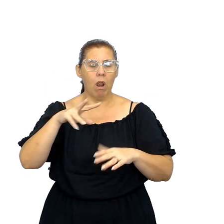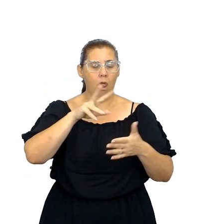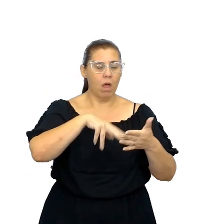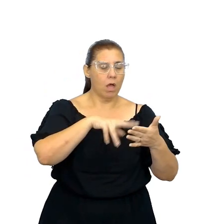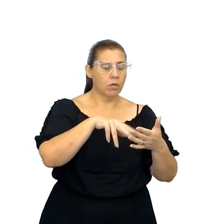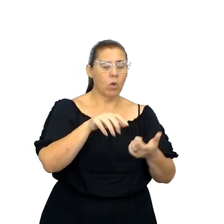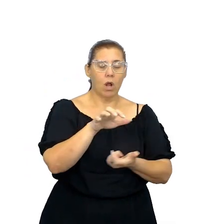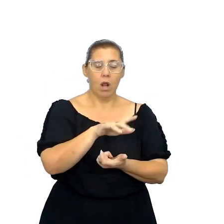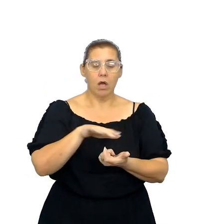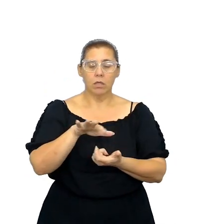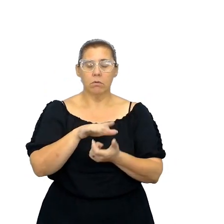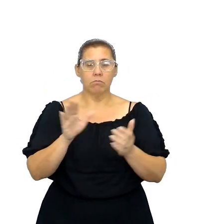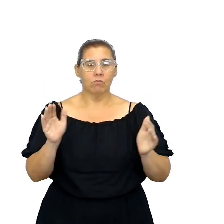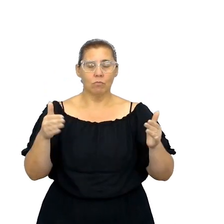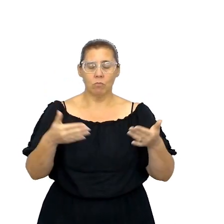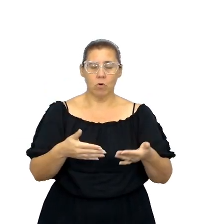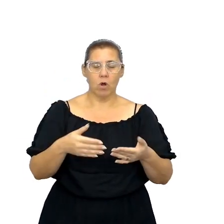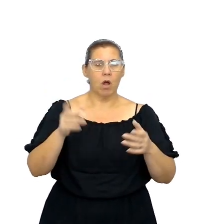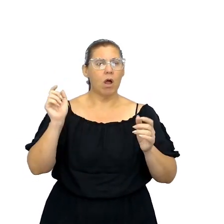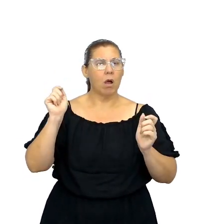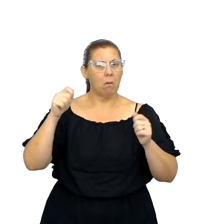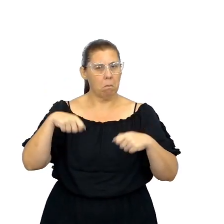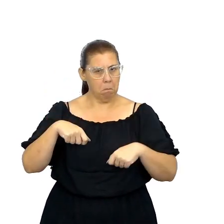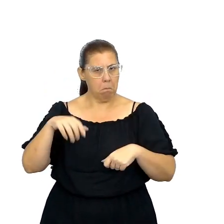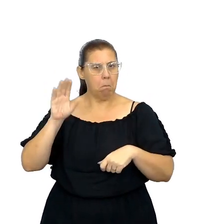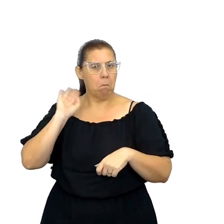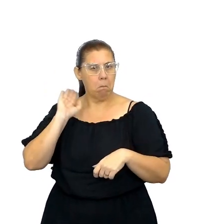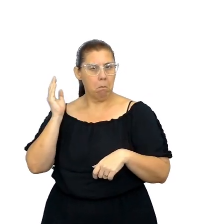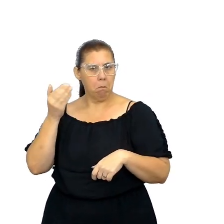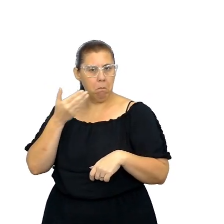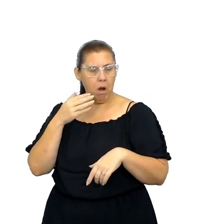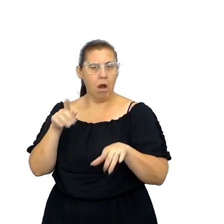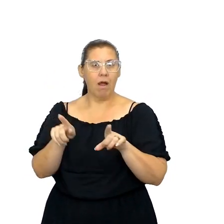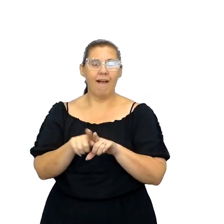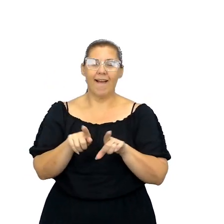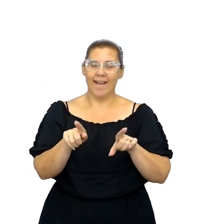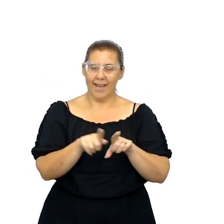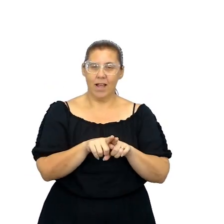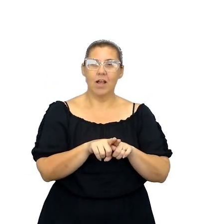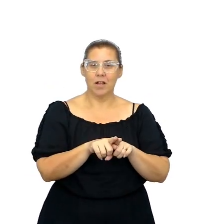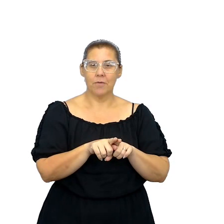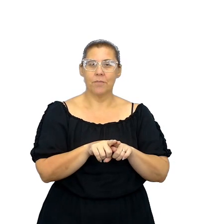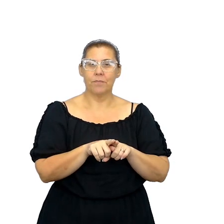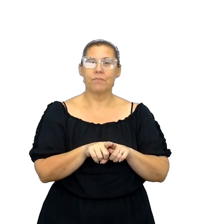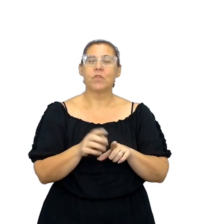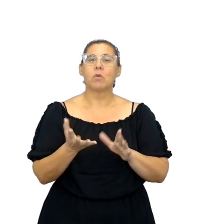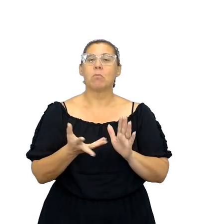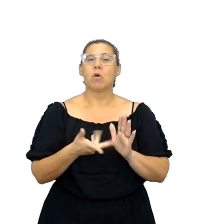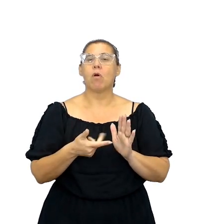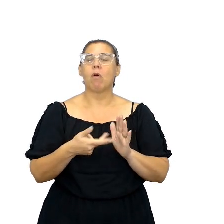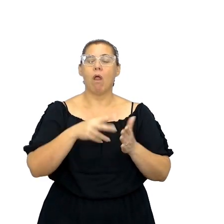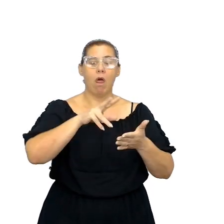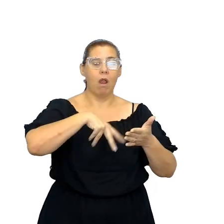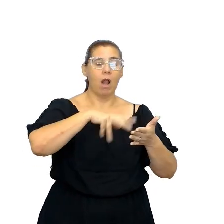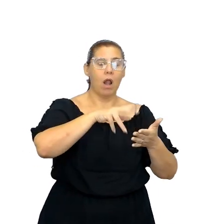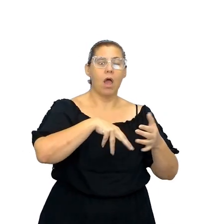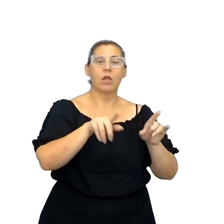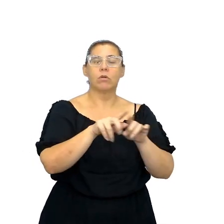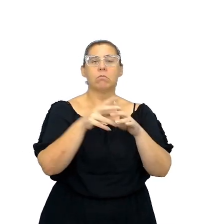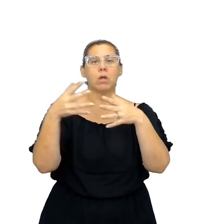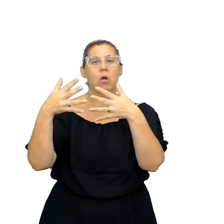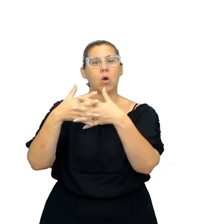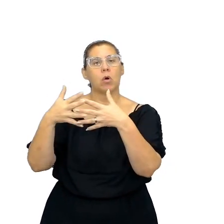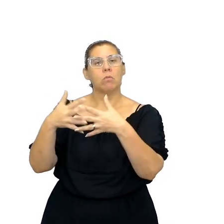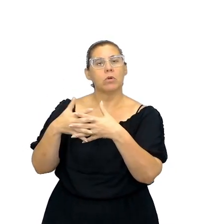com foco nas capacidades de leitura sob a ótica dos níveis de proficiência leitora e na complexidade